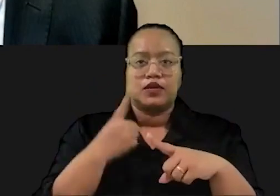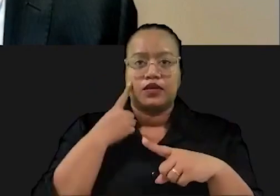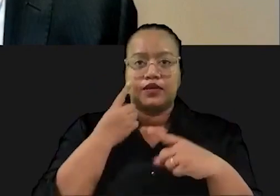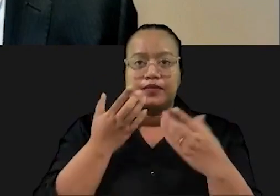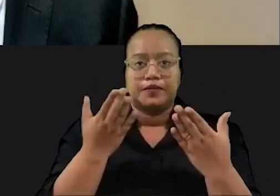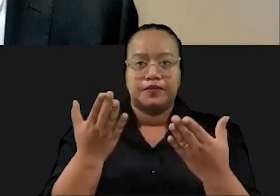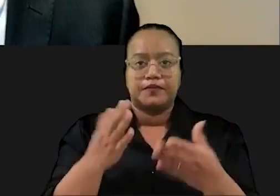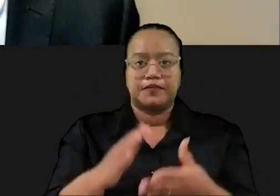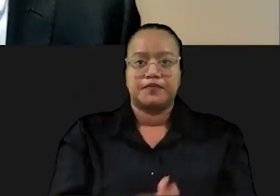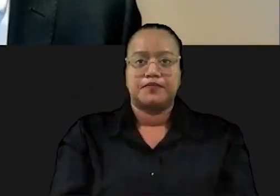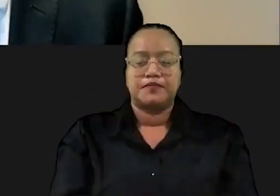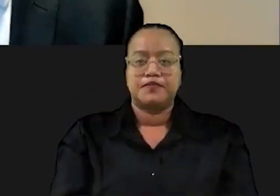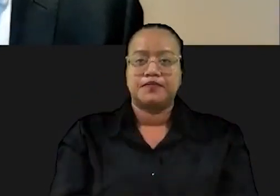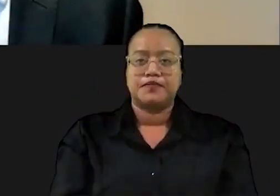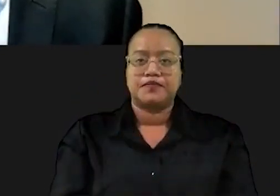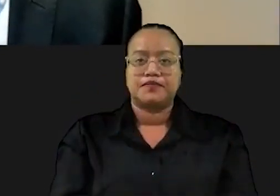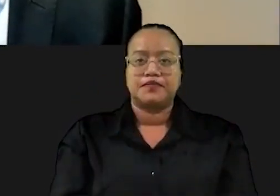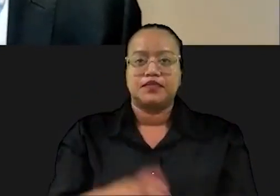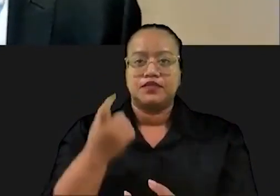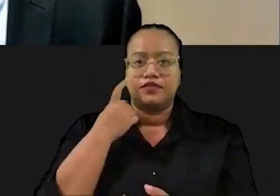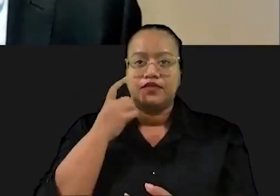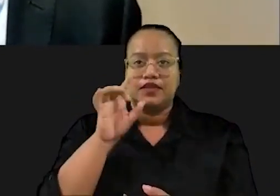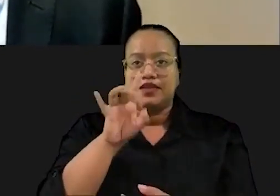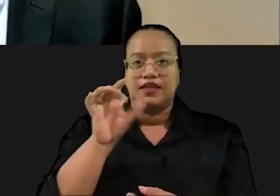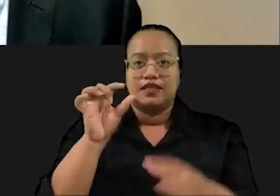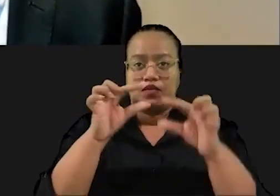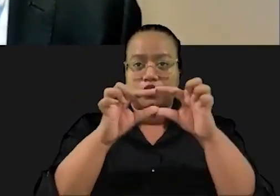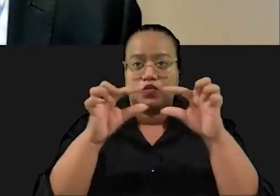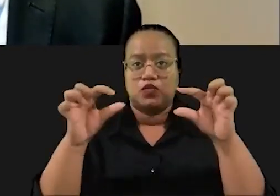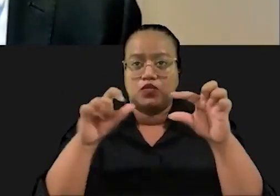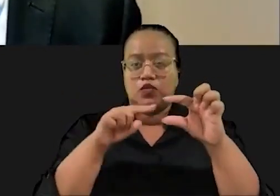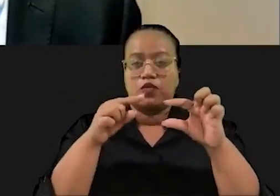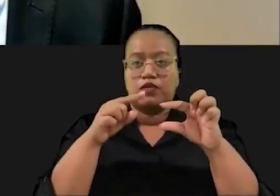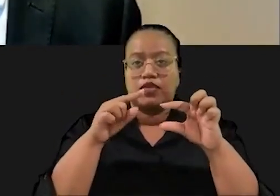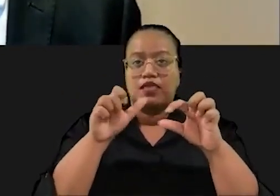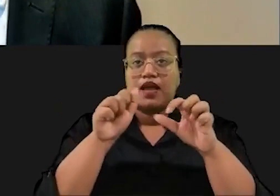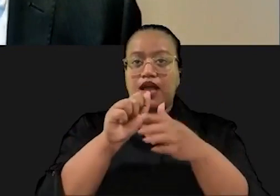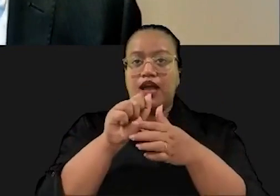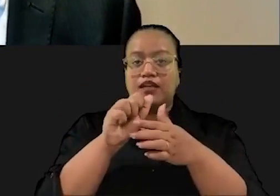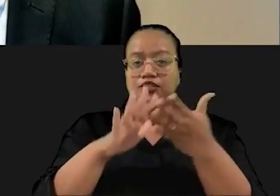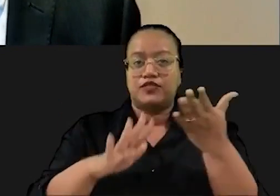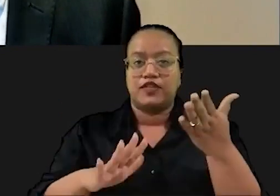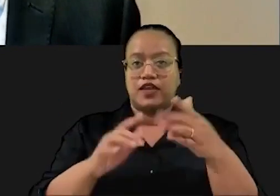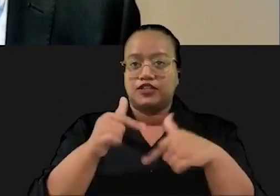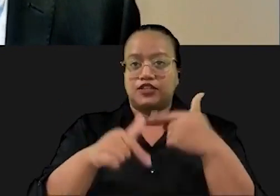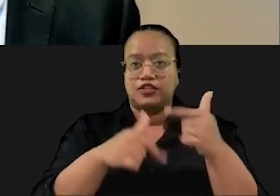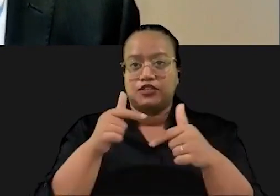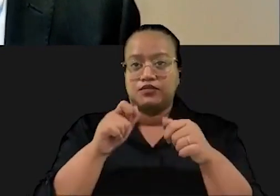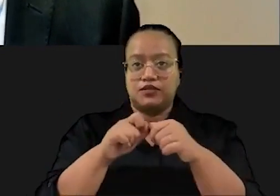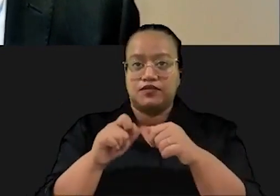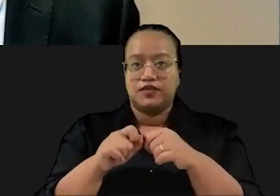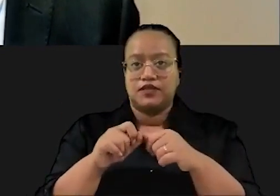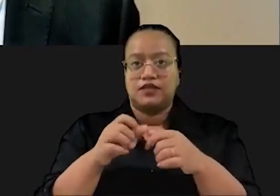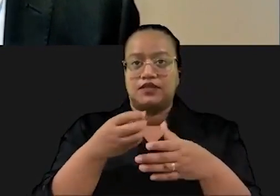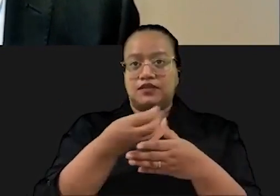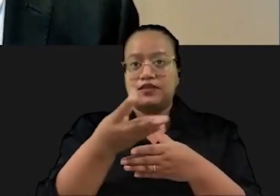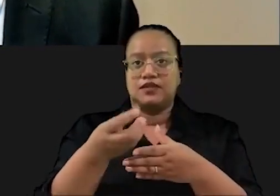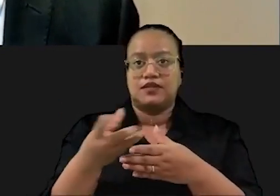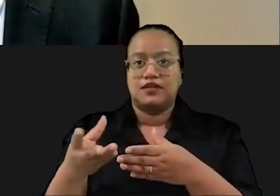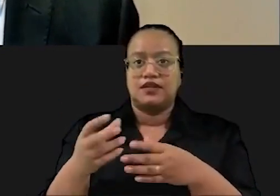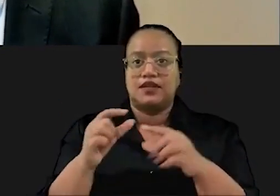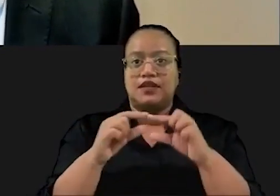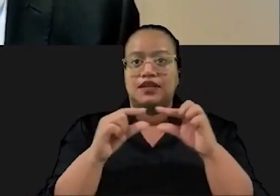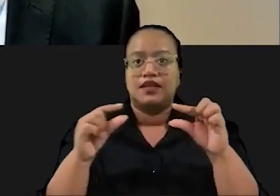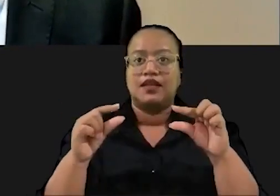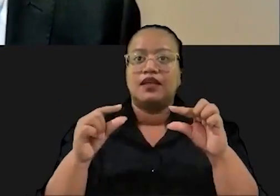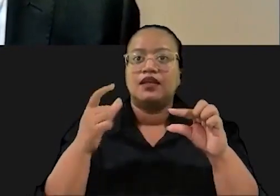retângulozinho desses é uma tarefa. Somente são tarefas atribuídas ao ser humano esses retângulos que têm uma faixa colorida embaixo,